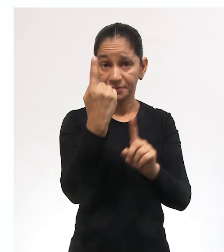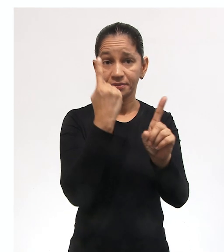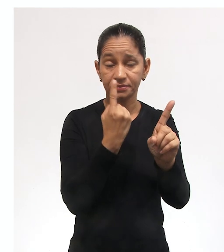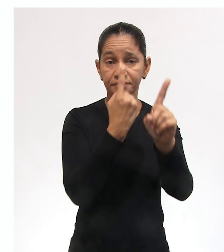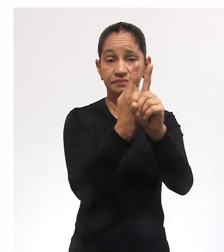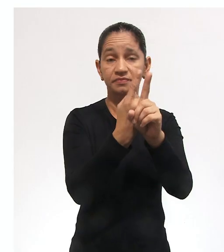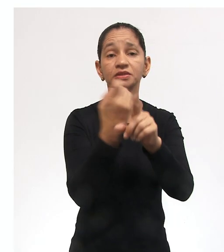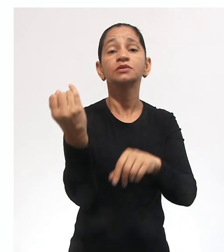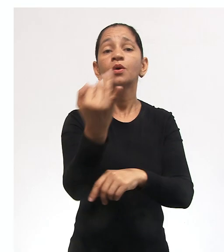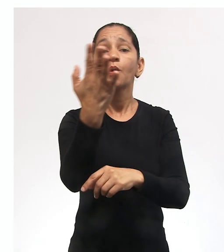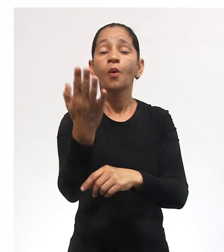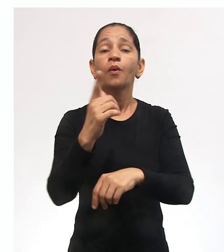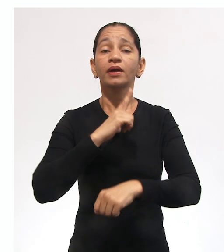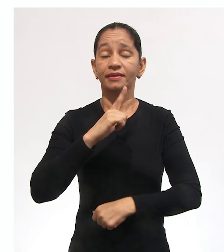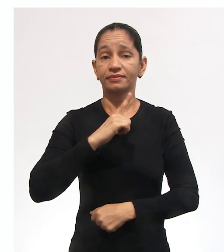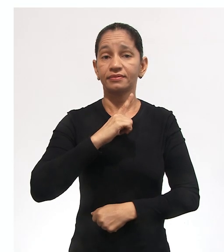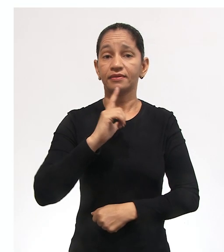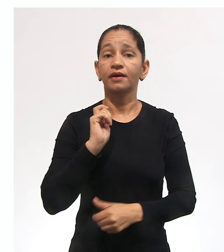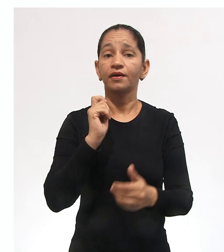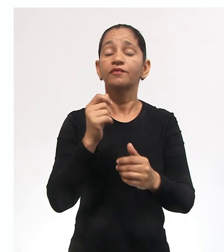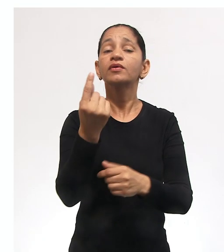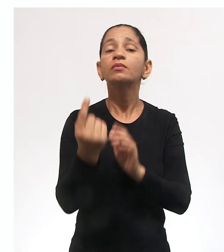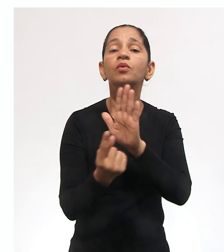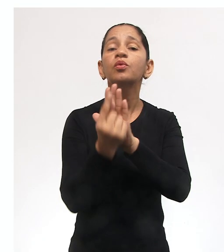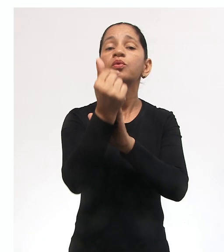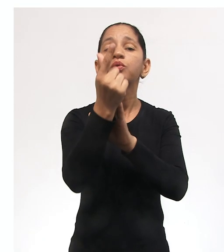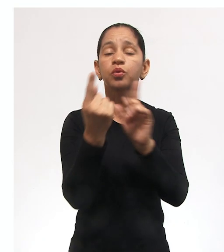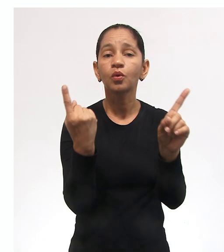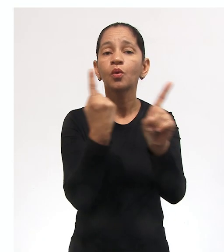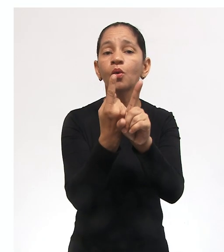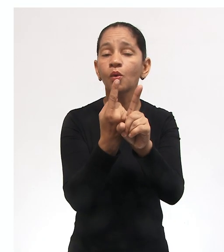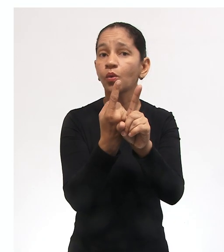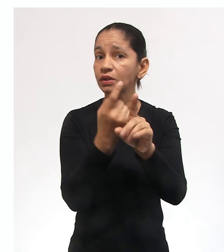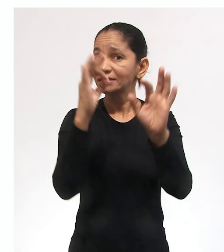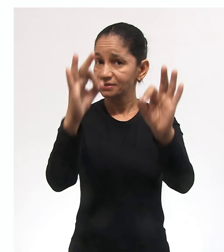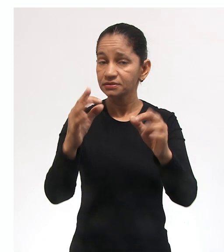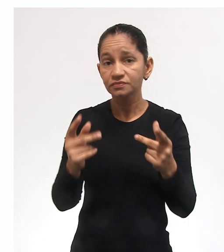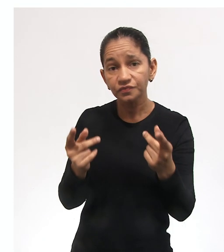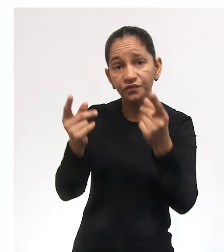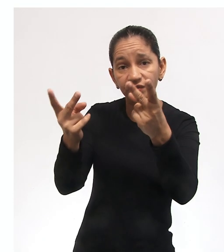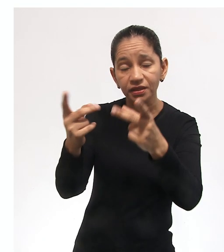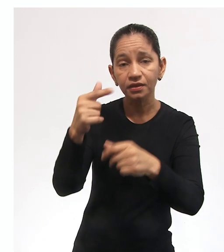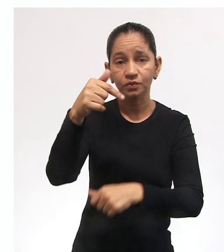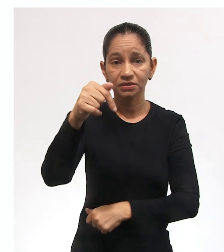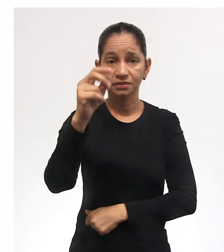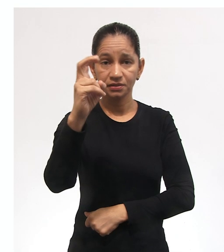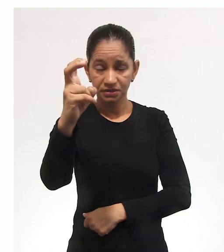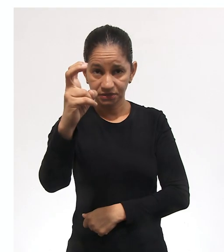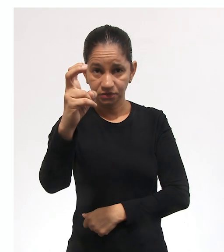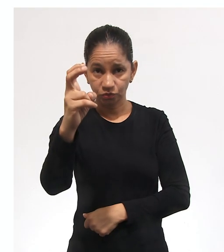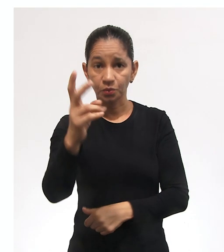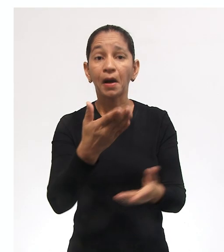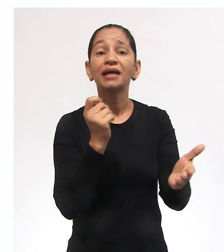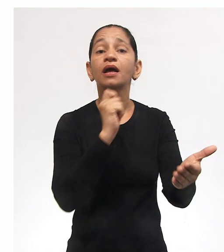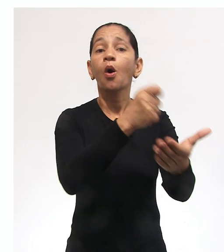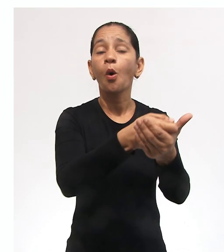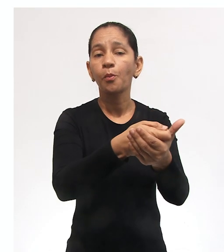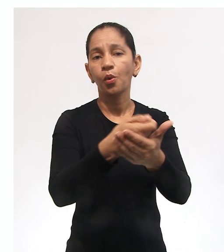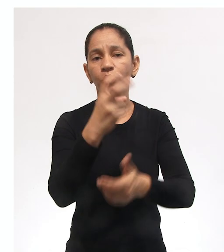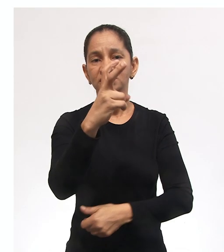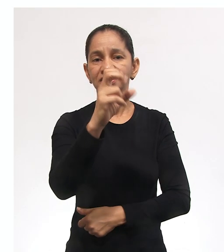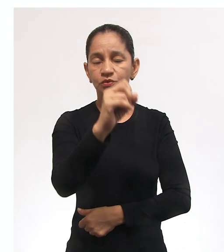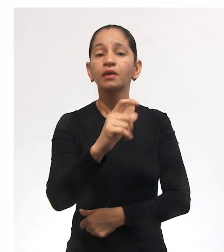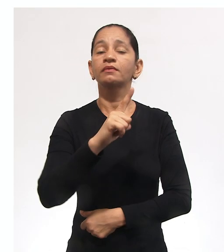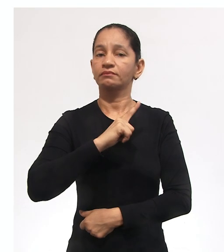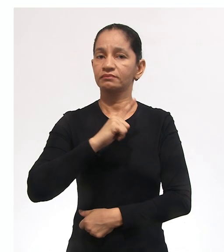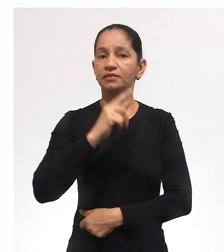primeiro a gente tem que ver quanto foi que ele teve de lucro. Se ele vendeu por 75 e comprou por 50, então